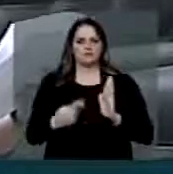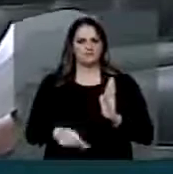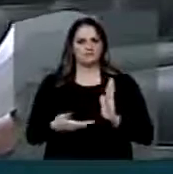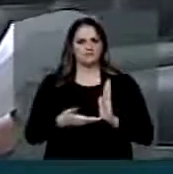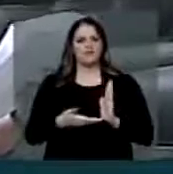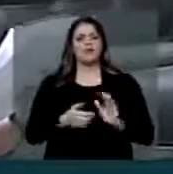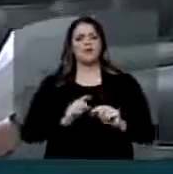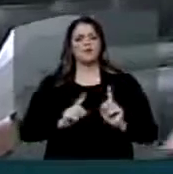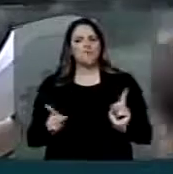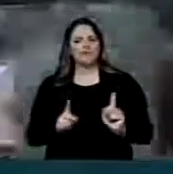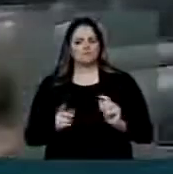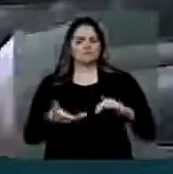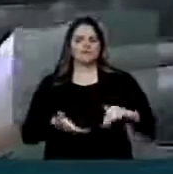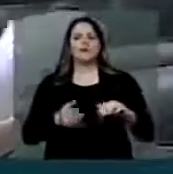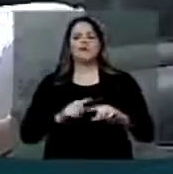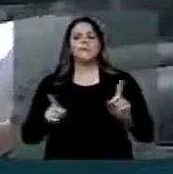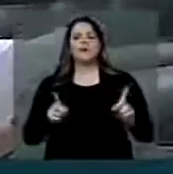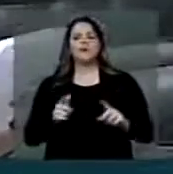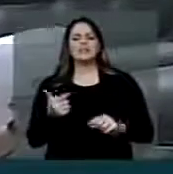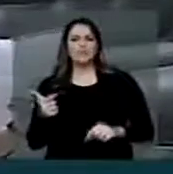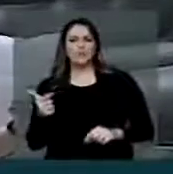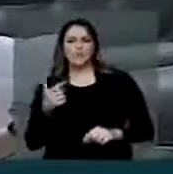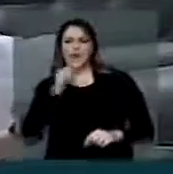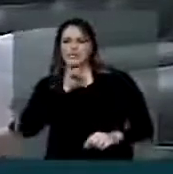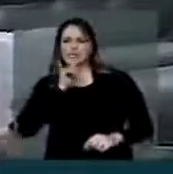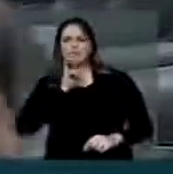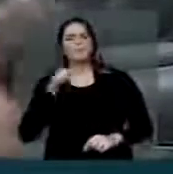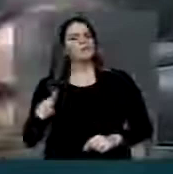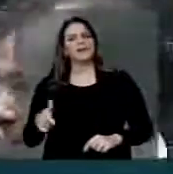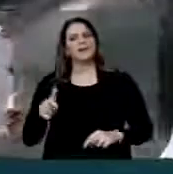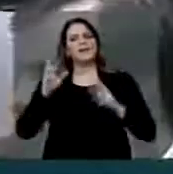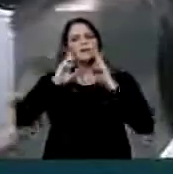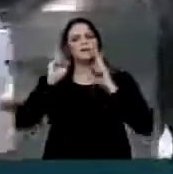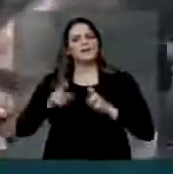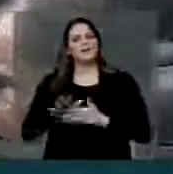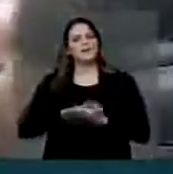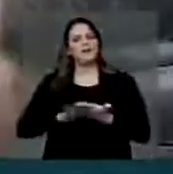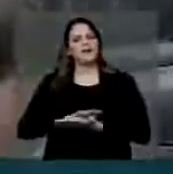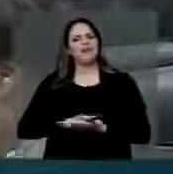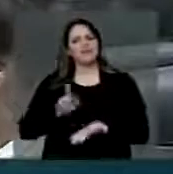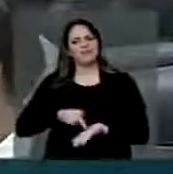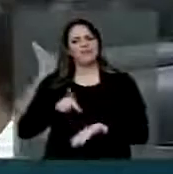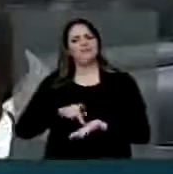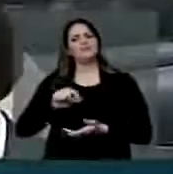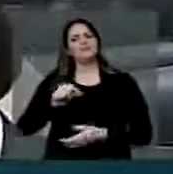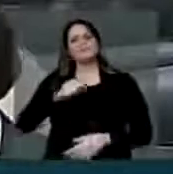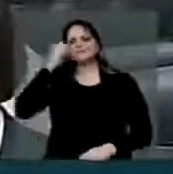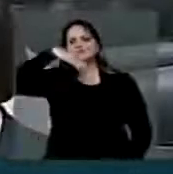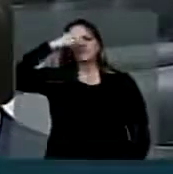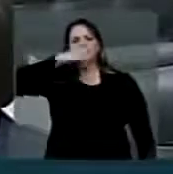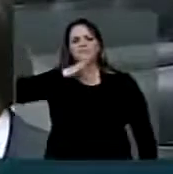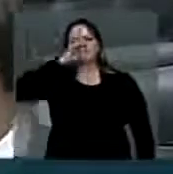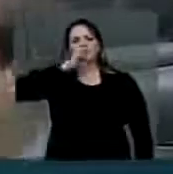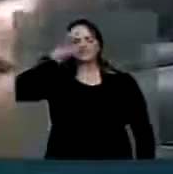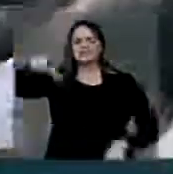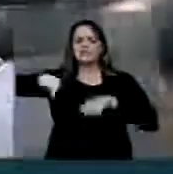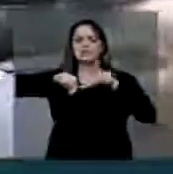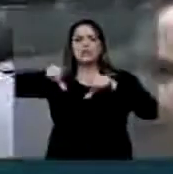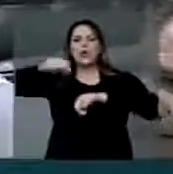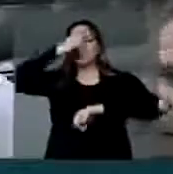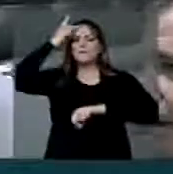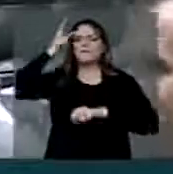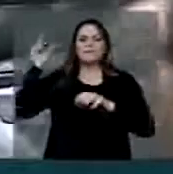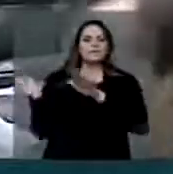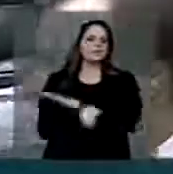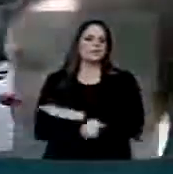que prevê a distribuição proporcional das vagas, mas, na verdade, uma escolha arbitrária dos seus